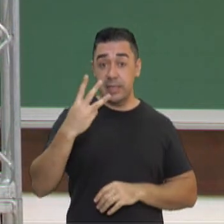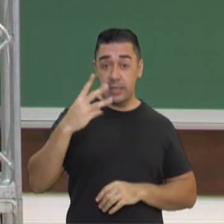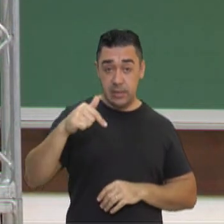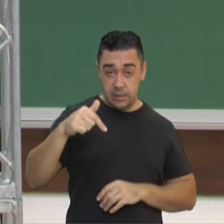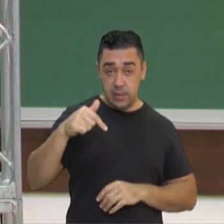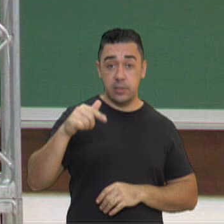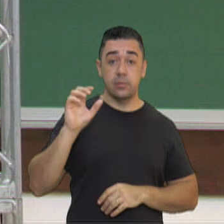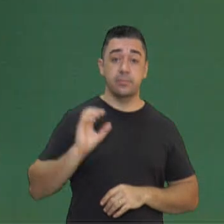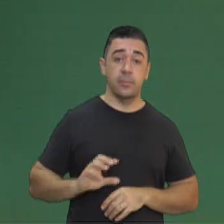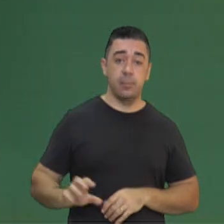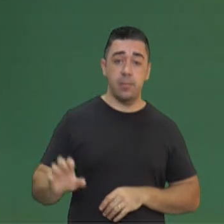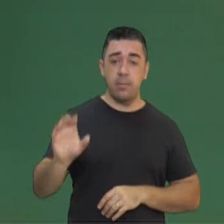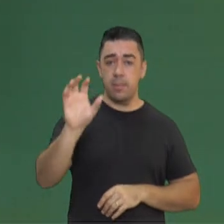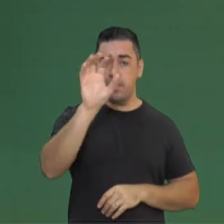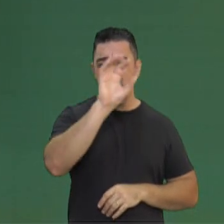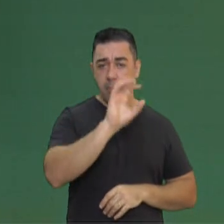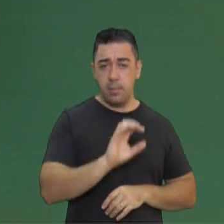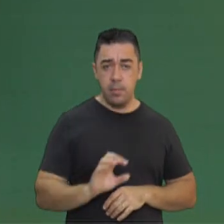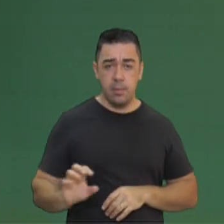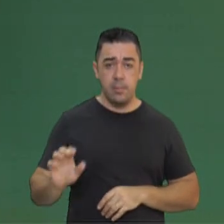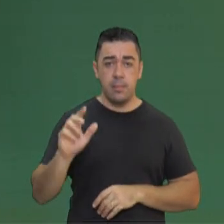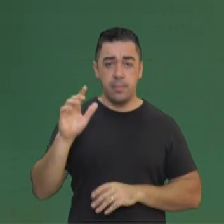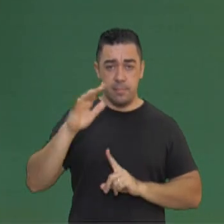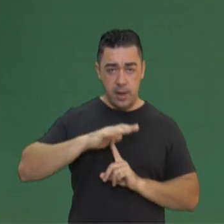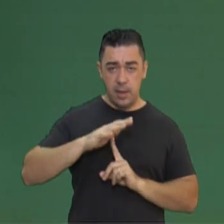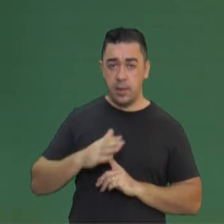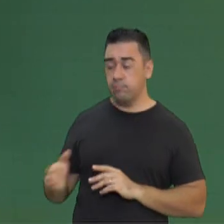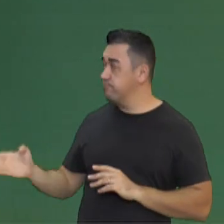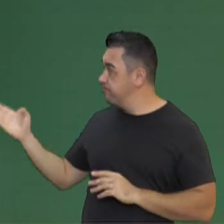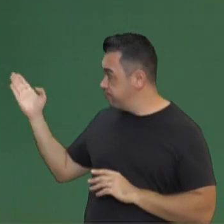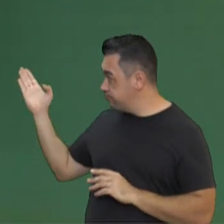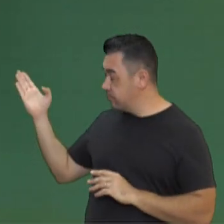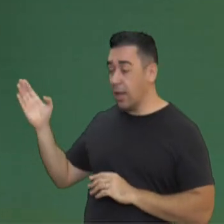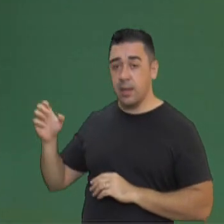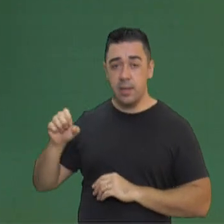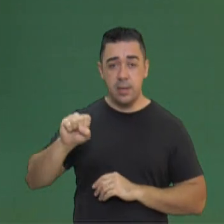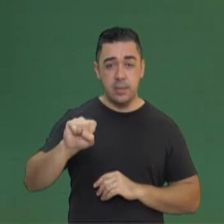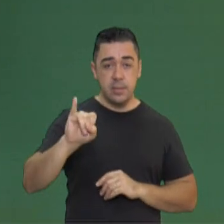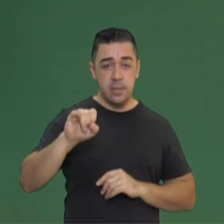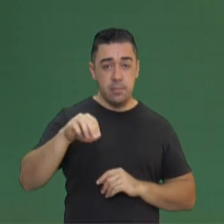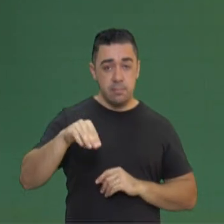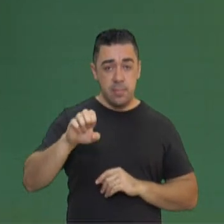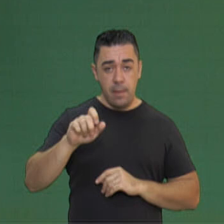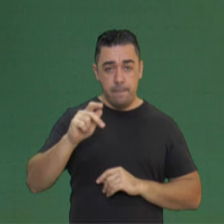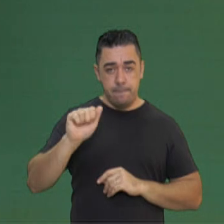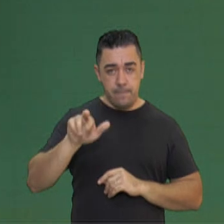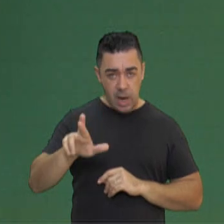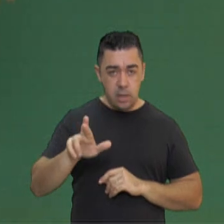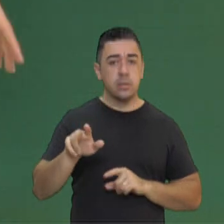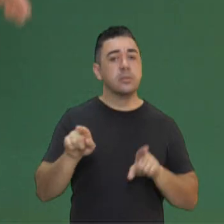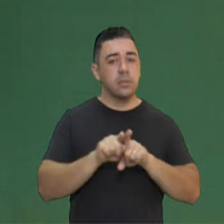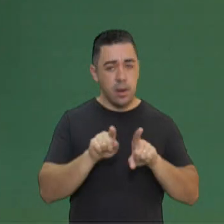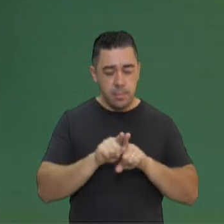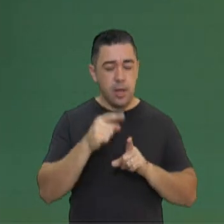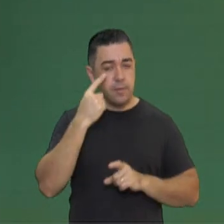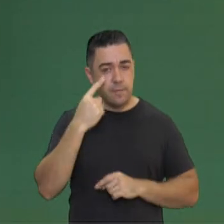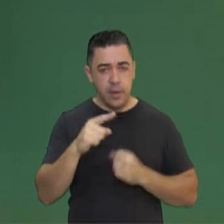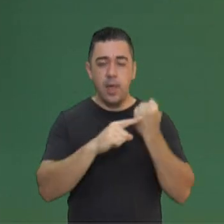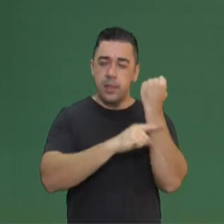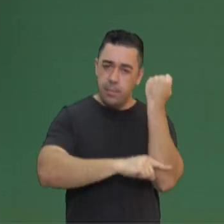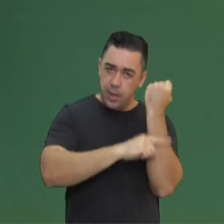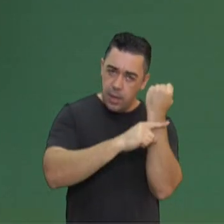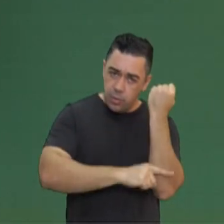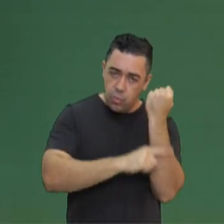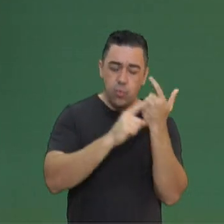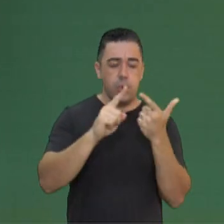37 espalhadas, tá? Pelo nosso estado, do CIMEPAR. O que elas analisam? A temperatura do ar também,